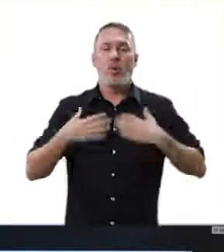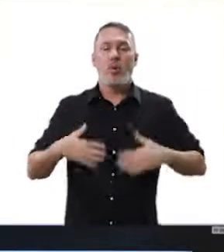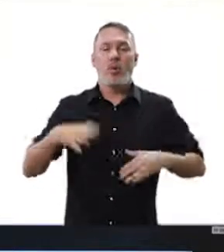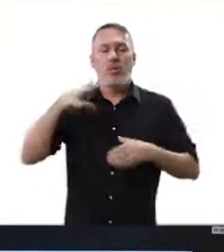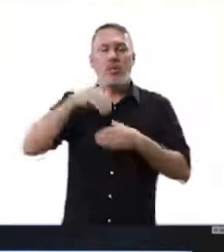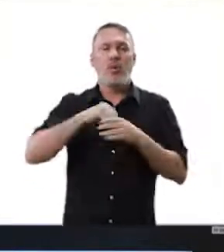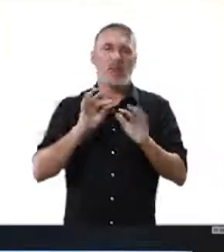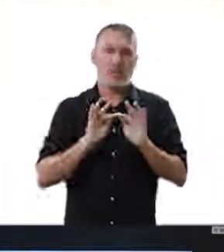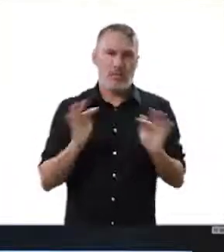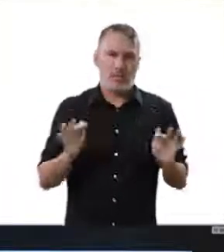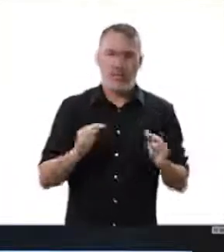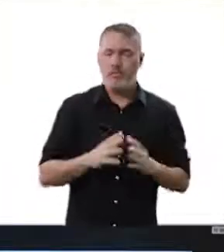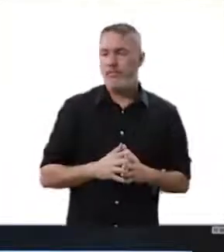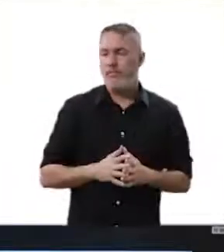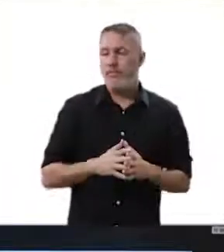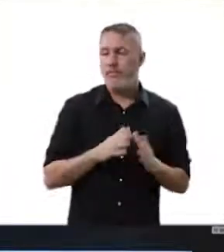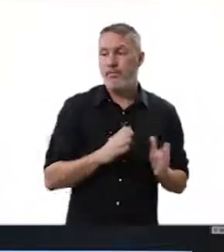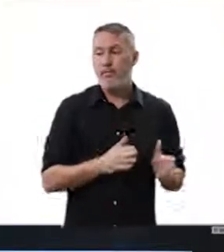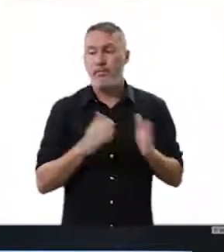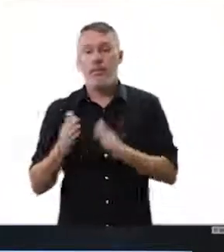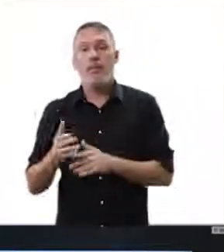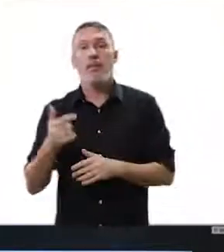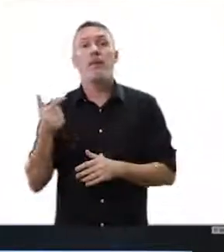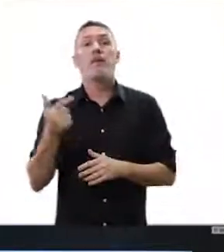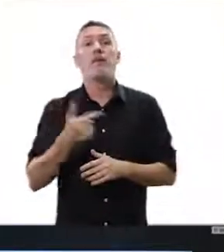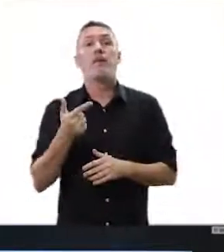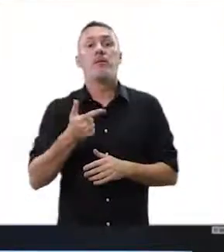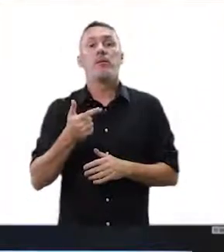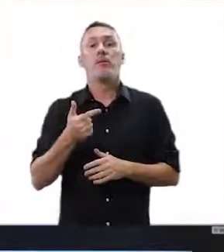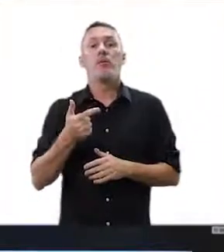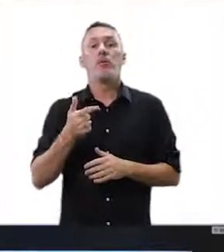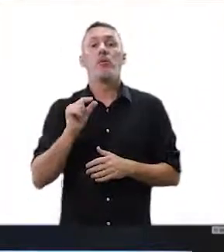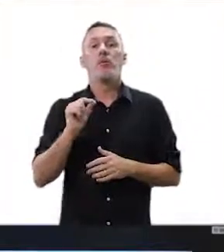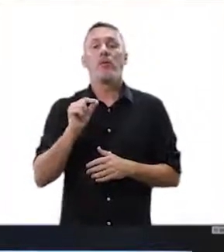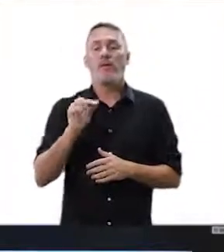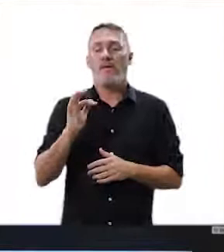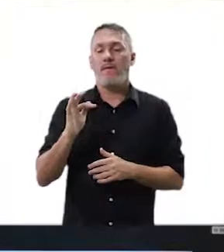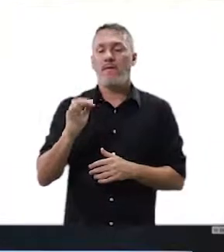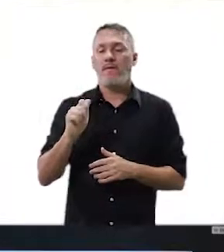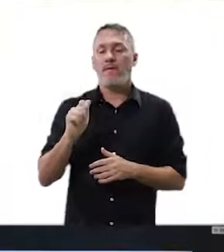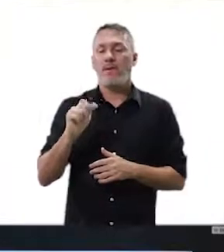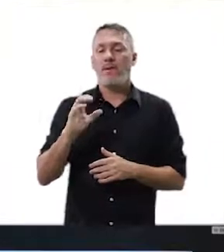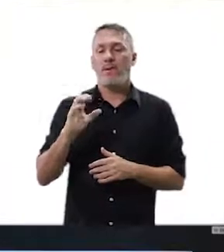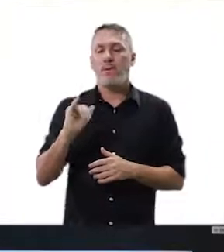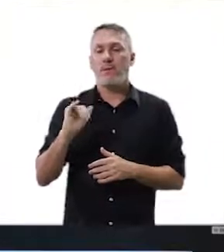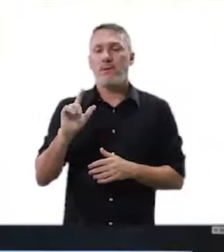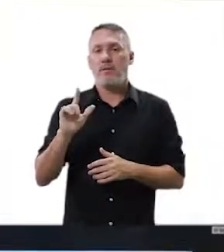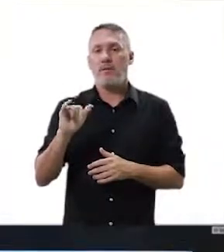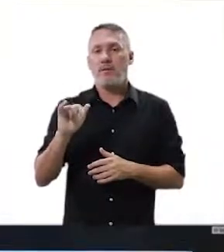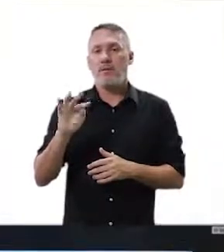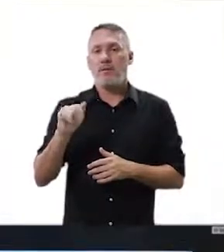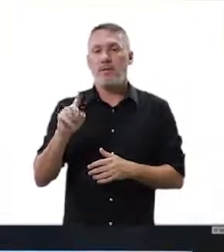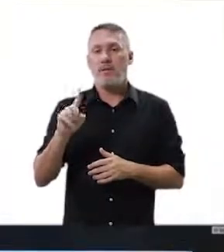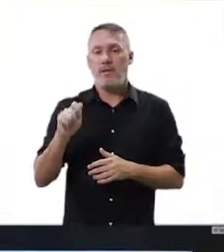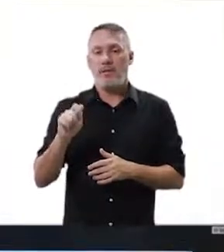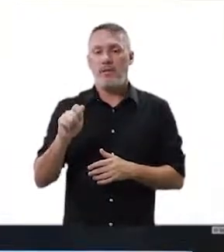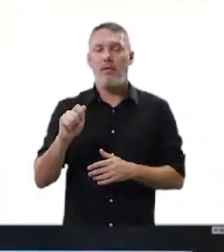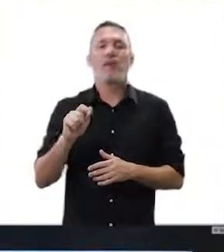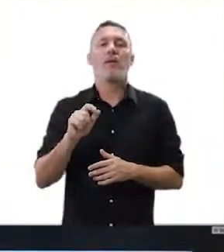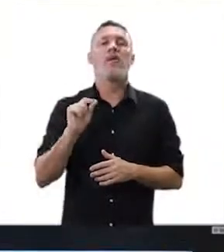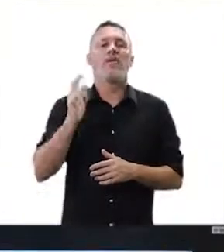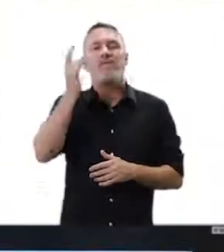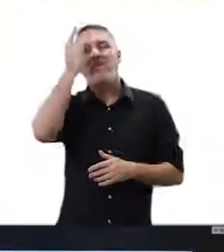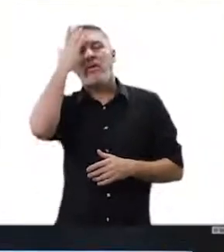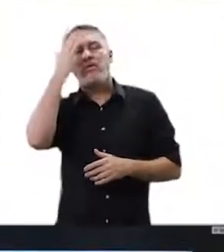de soluto de um meio de maior concentração, que é o hipertônico, para o meio de menor concentração, que é